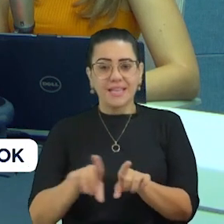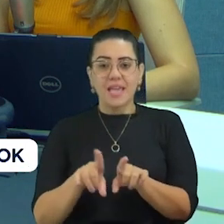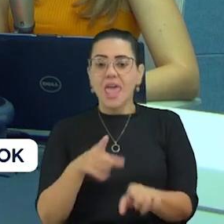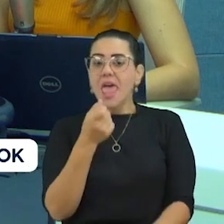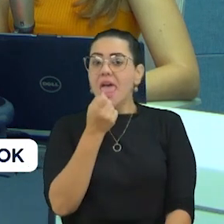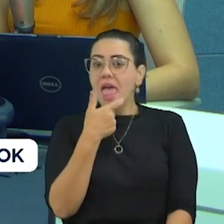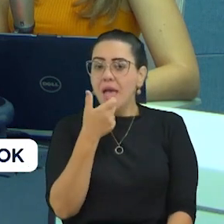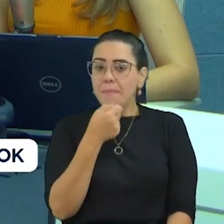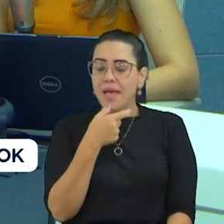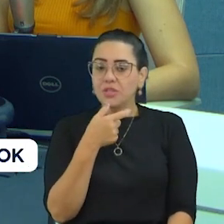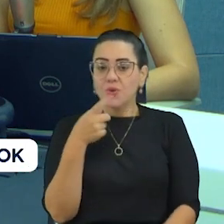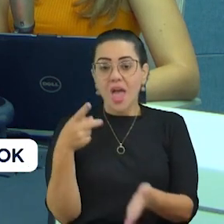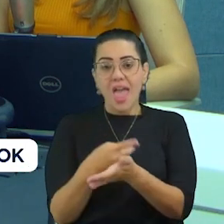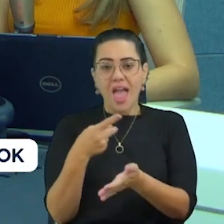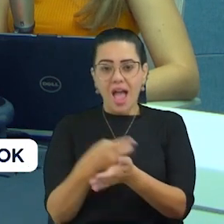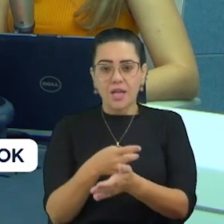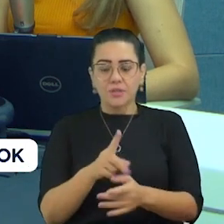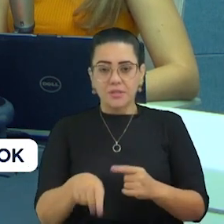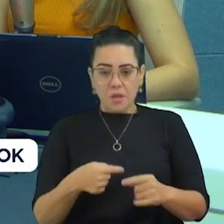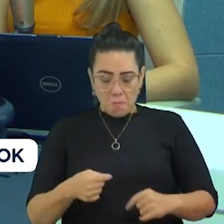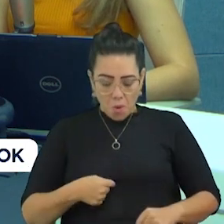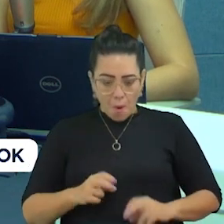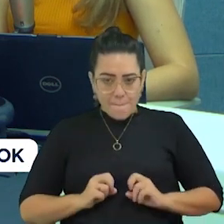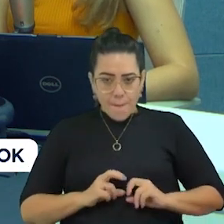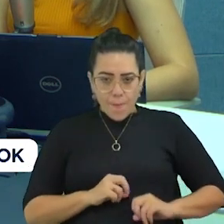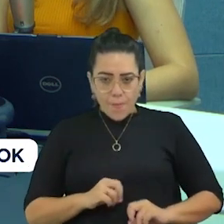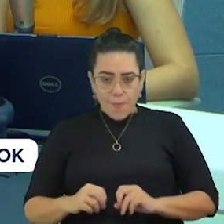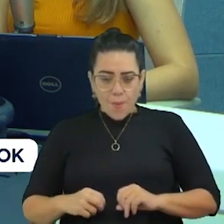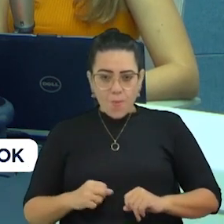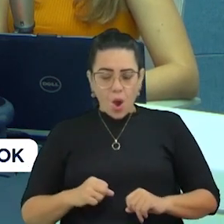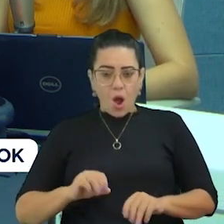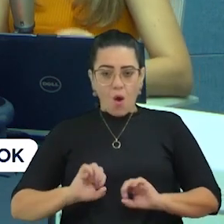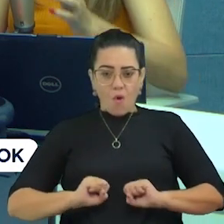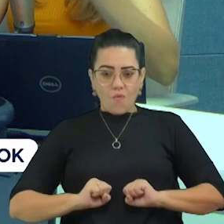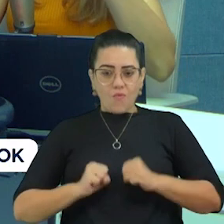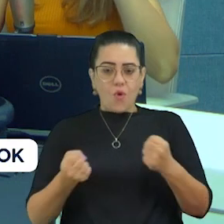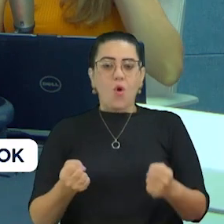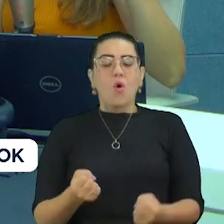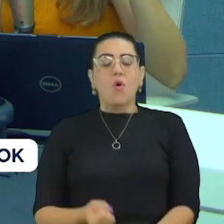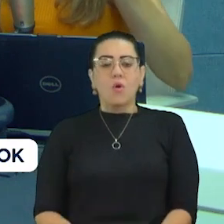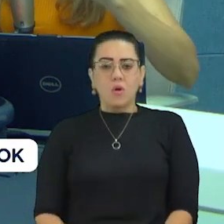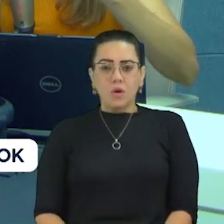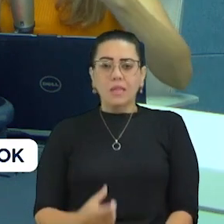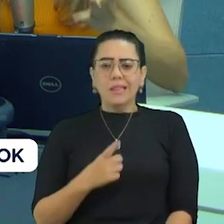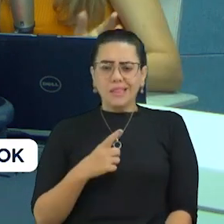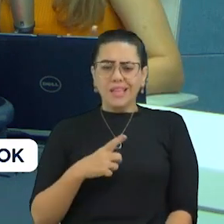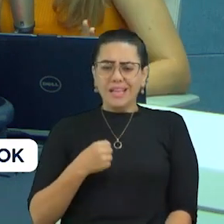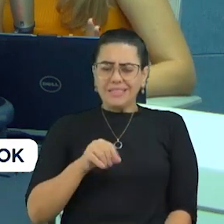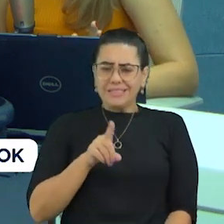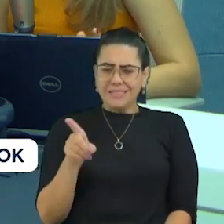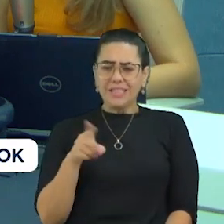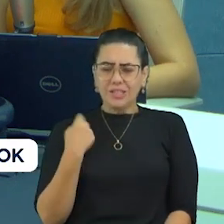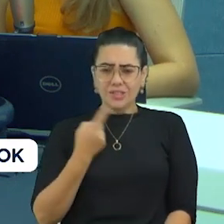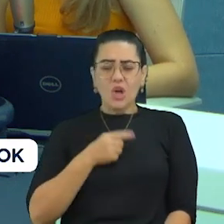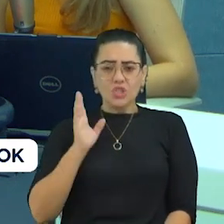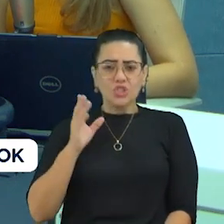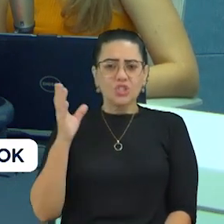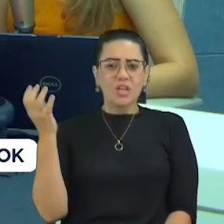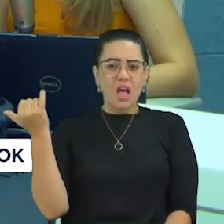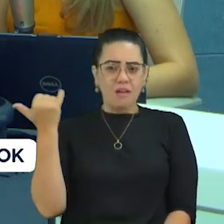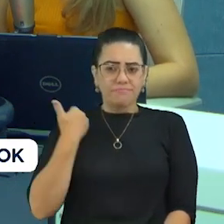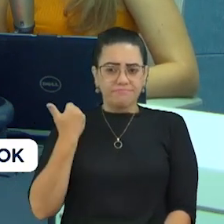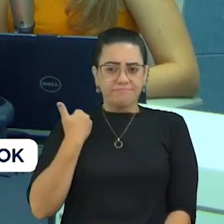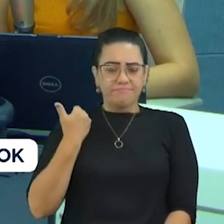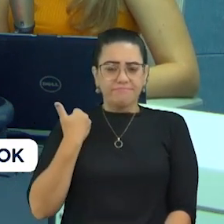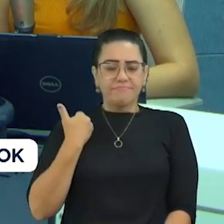errada e eu criar bactérias mais resistentes. Ah, essa história de super bactéria que a gente ouve por aí. É o que nós